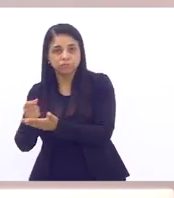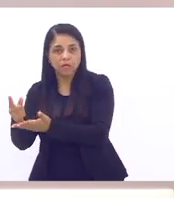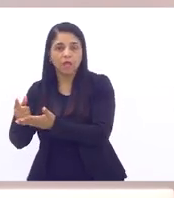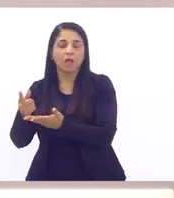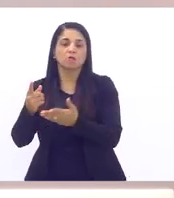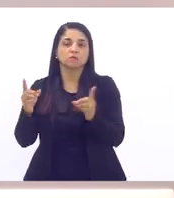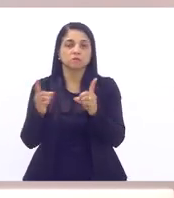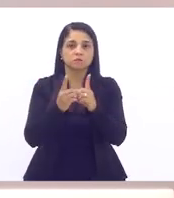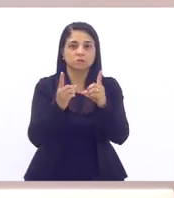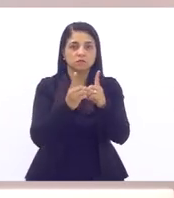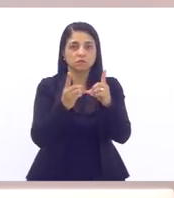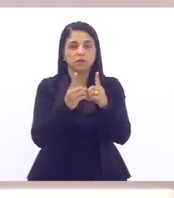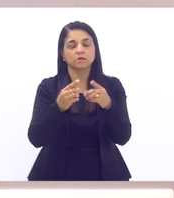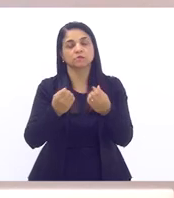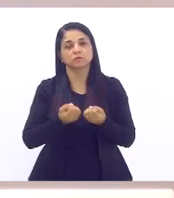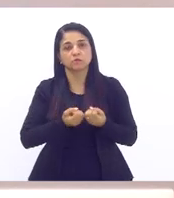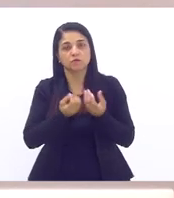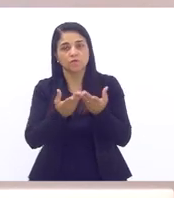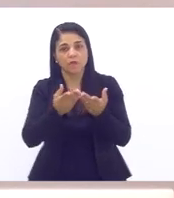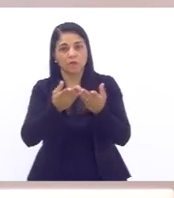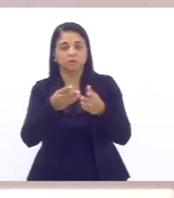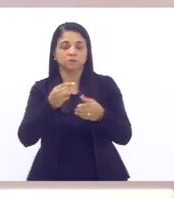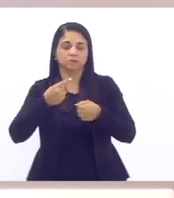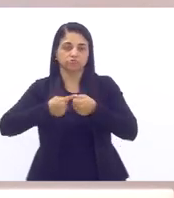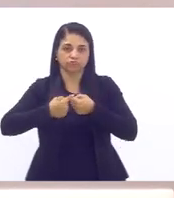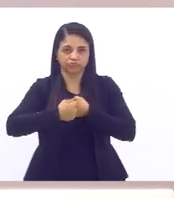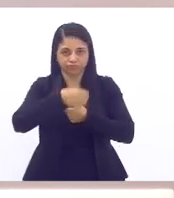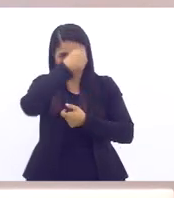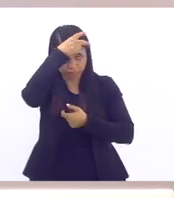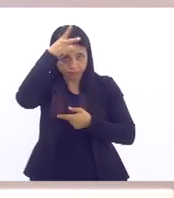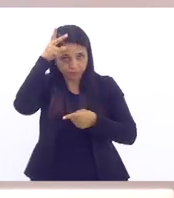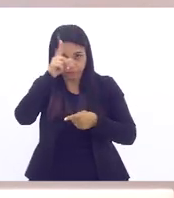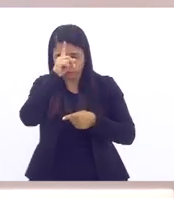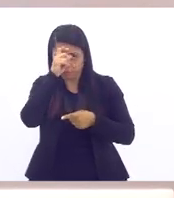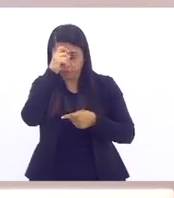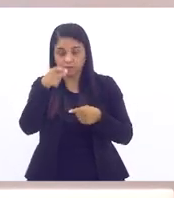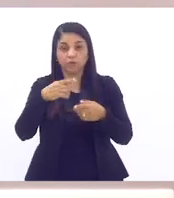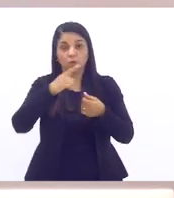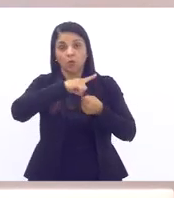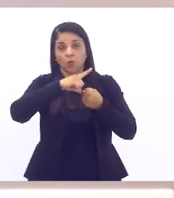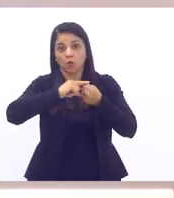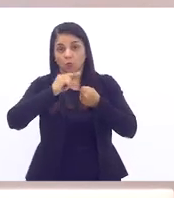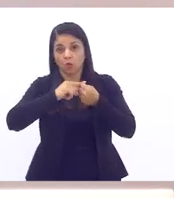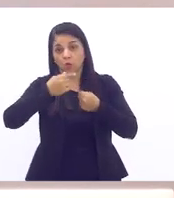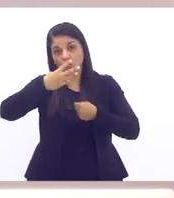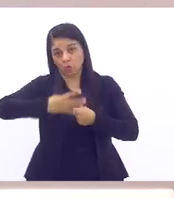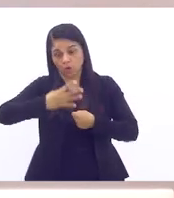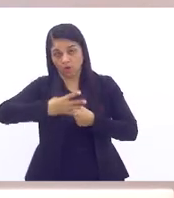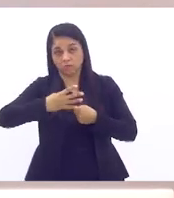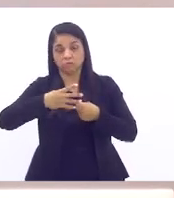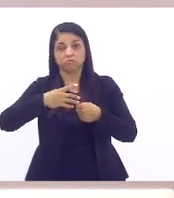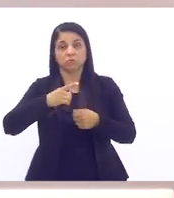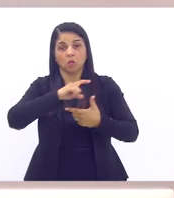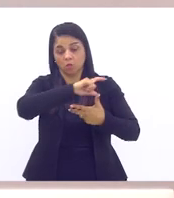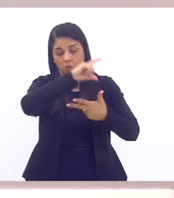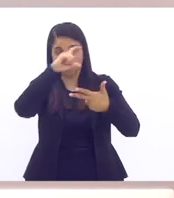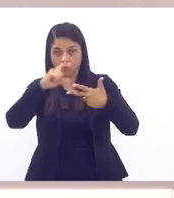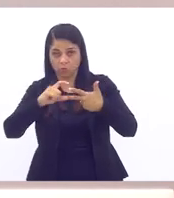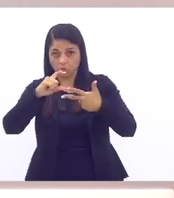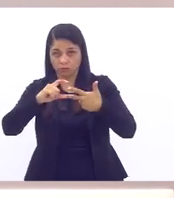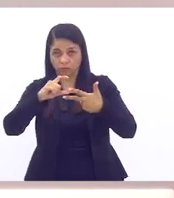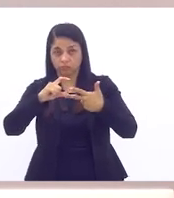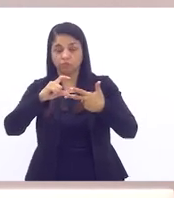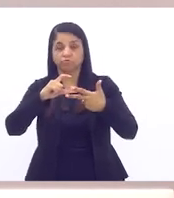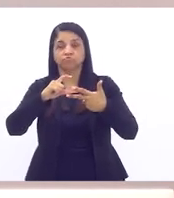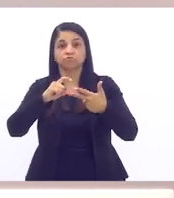unidades de saúde municipais artigo quarto O Poder Executivo fica autorizado a conceder pensão